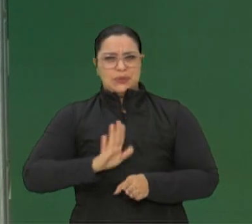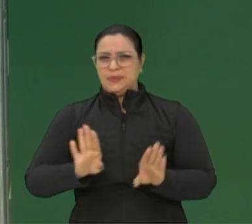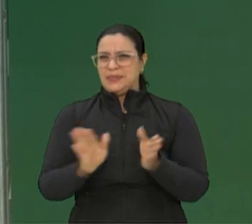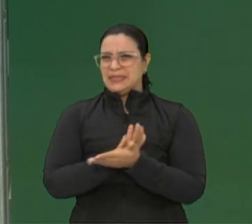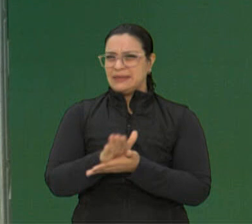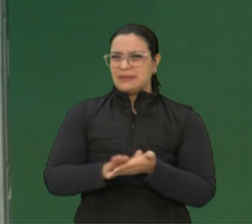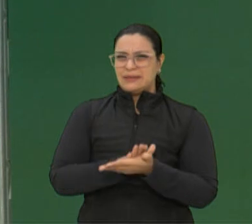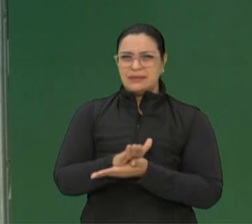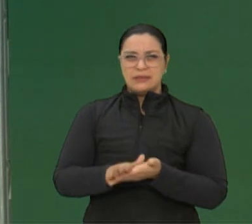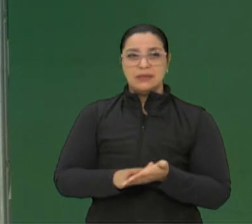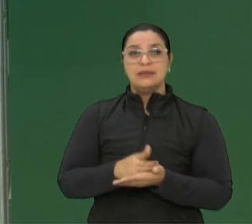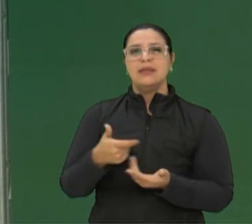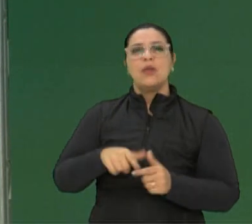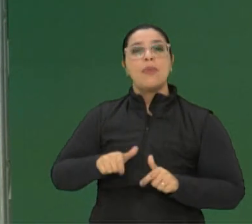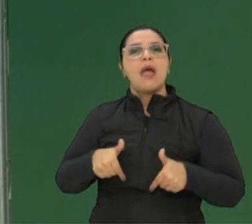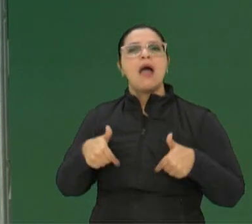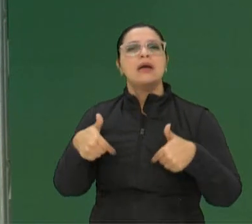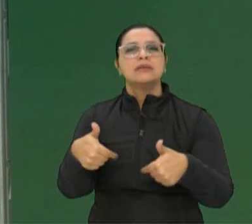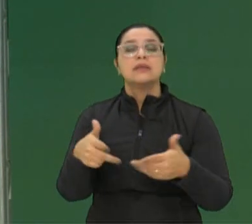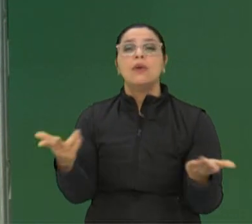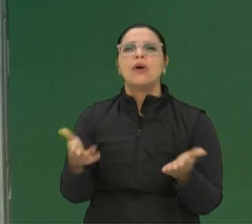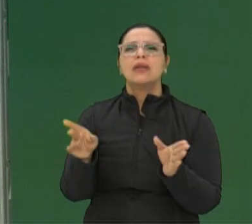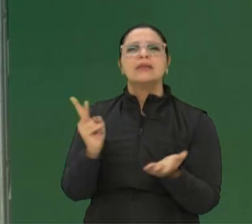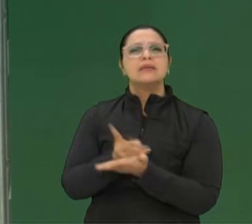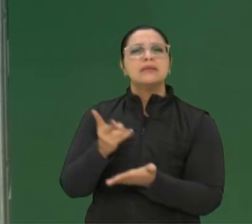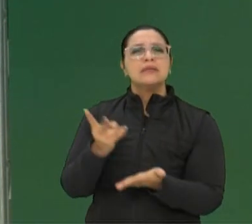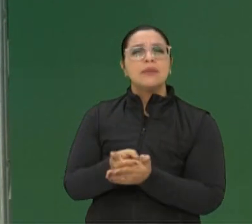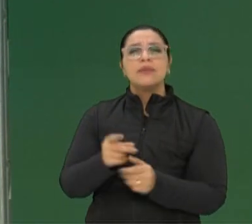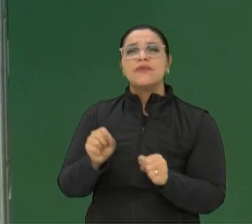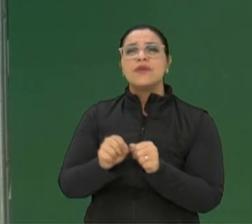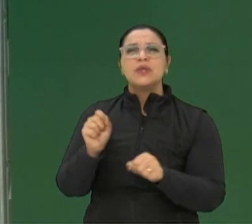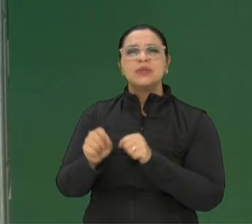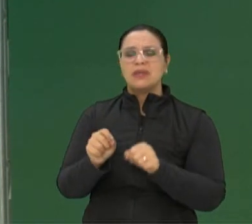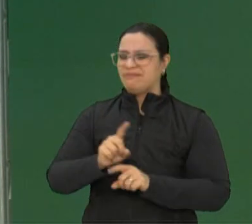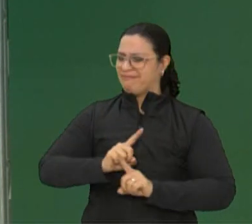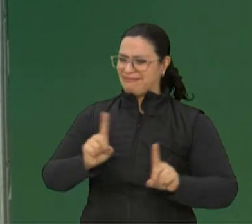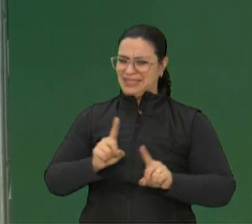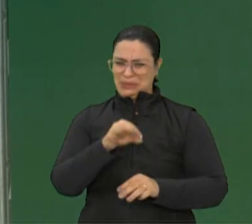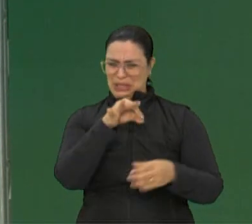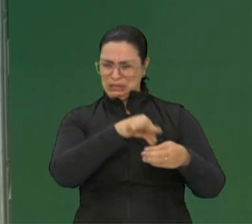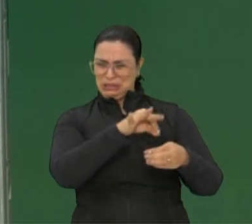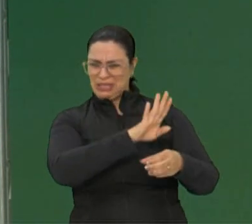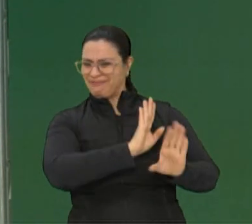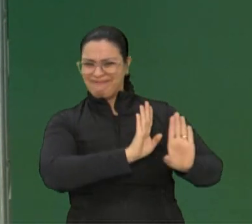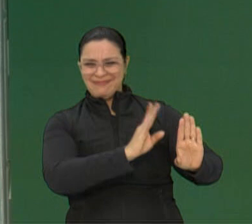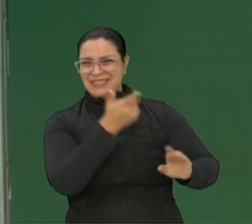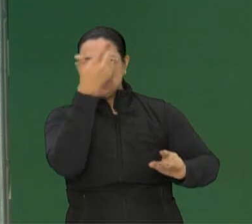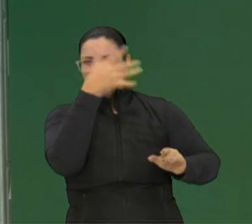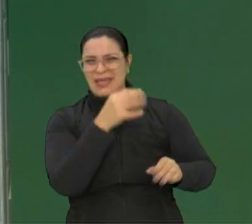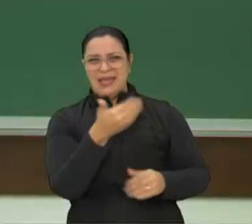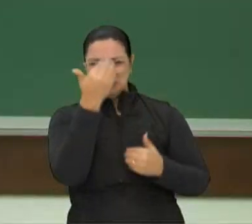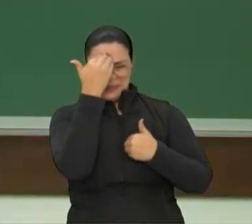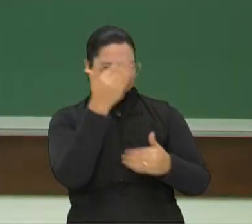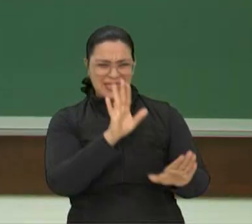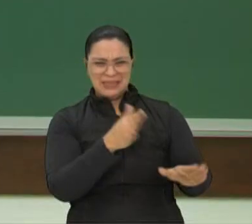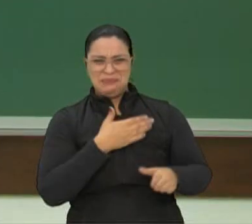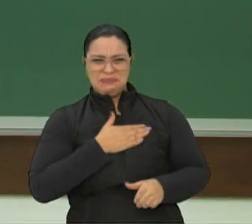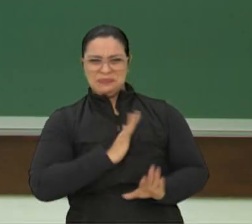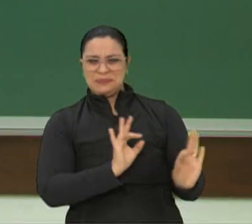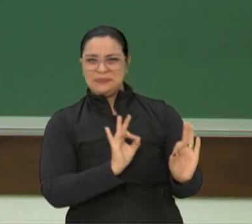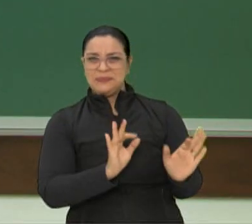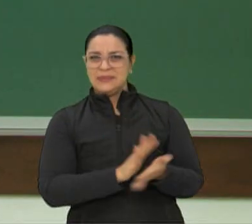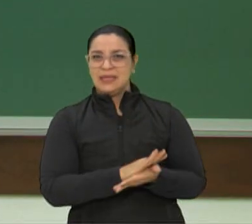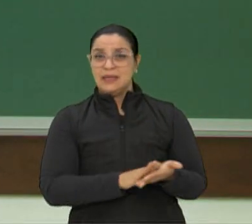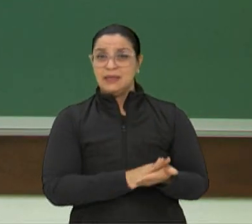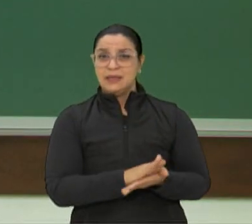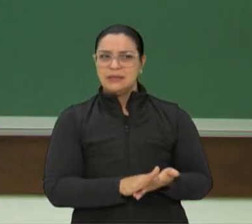desagradou o paladar, a sua ação agora vai ser promovida por, não, chá de boldo não, obrigado, passo, não quero mais, né?